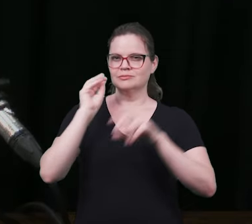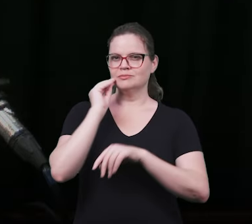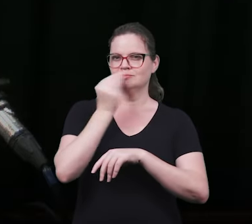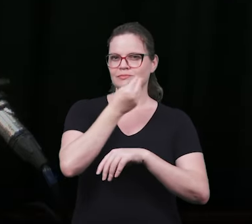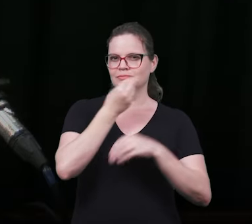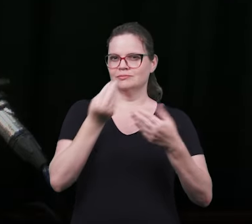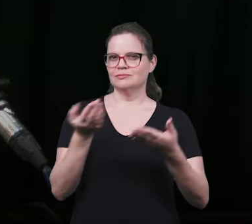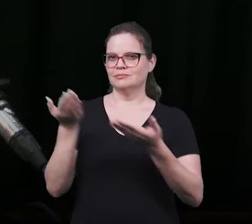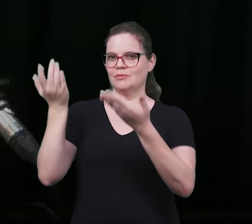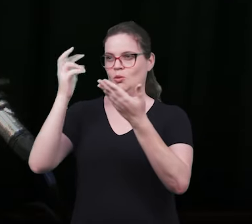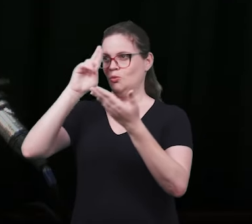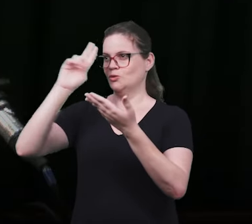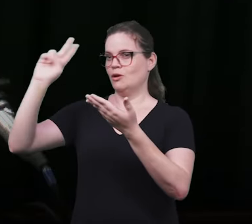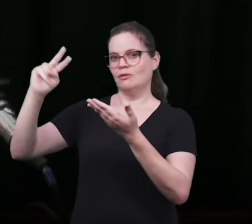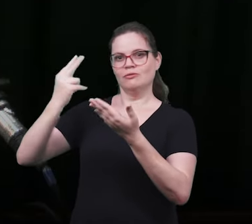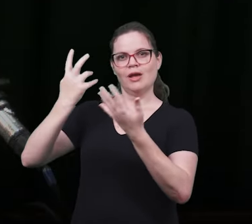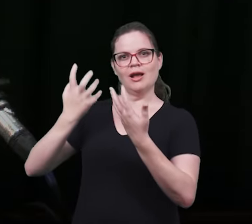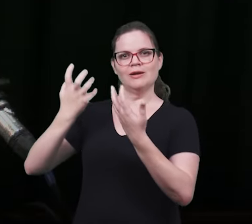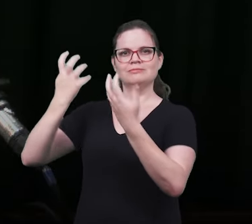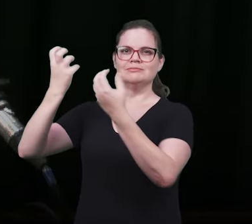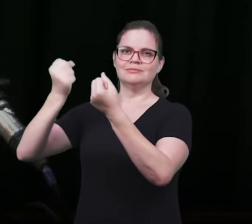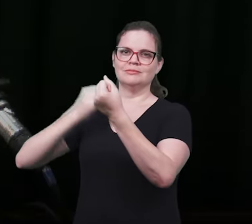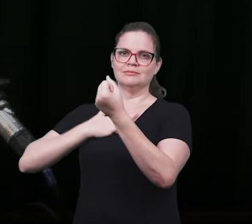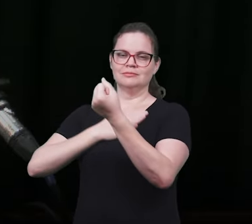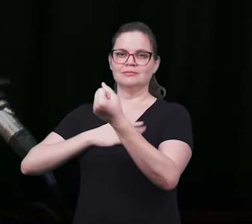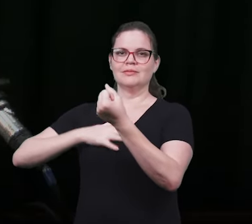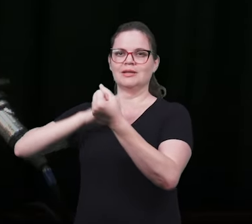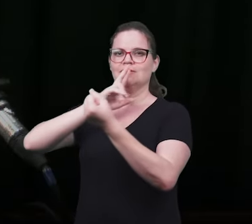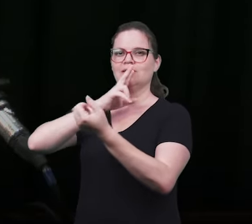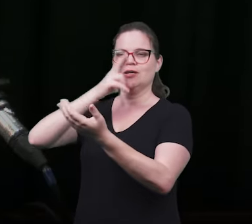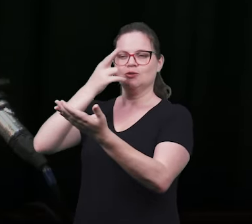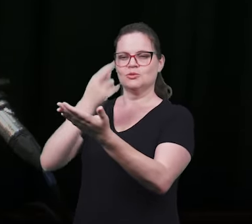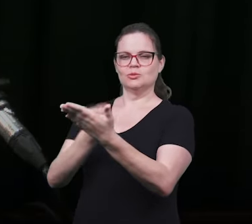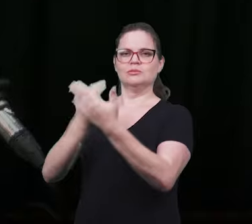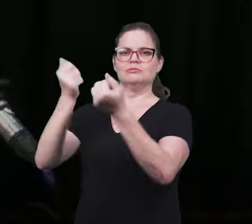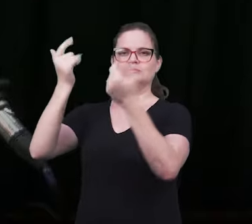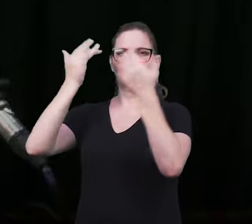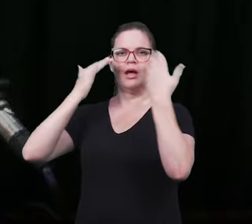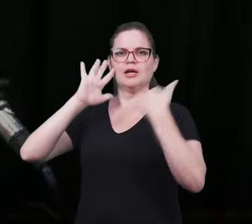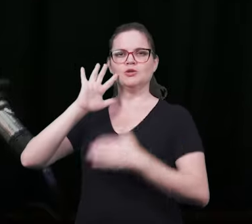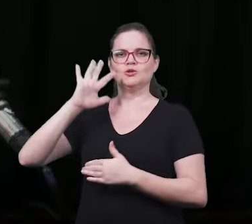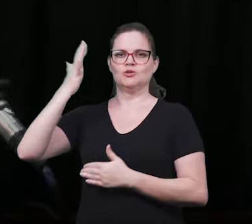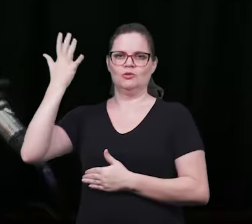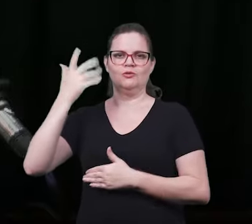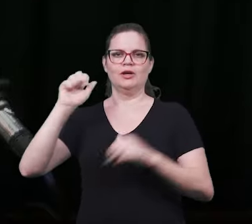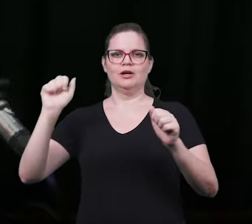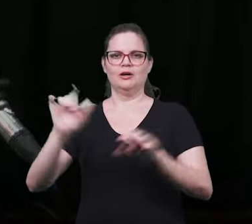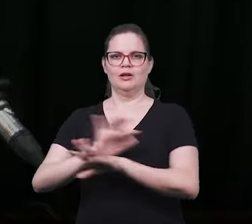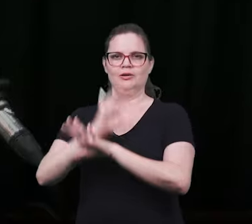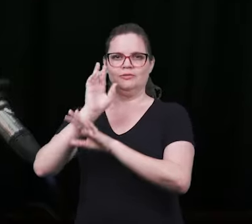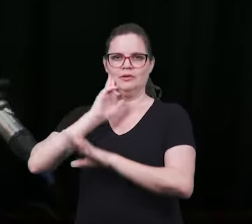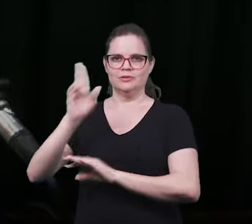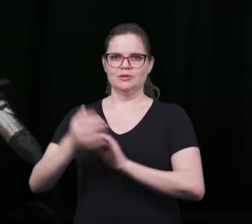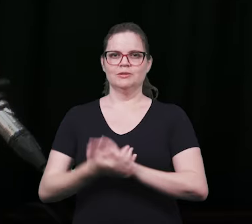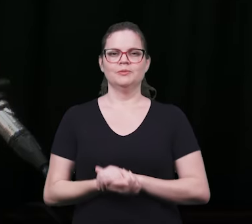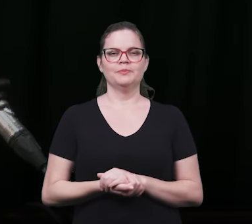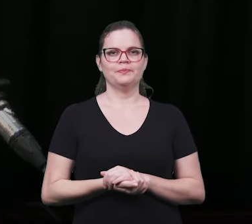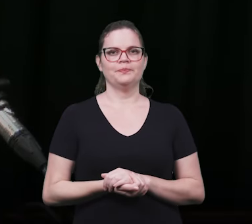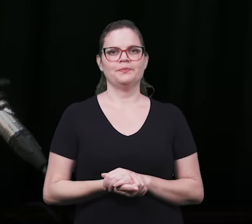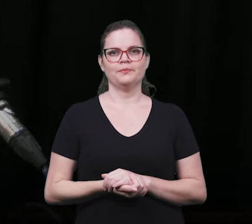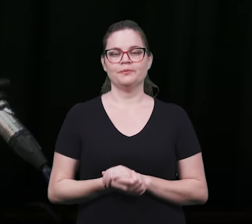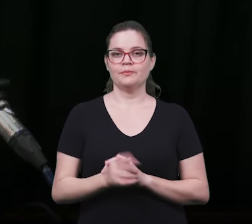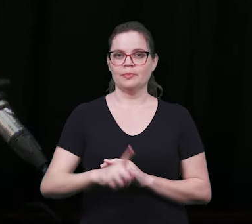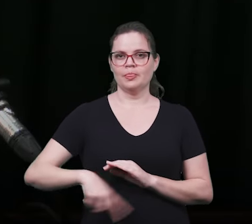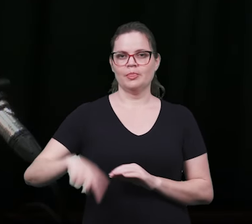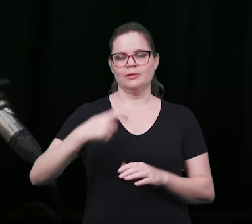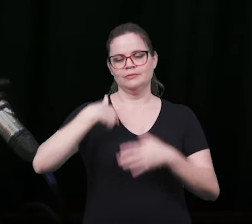venha surtir o efeito, ele venha suprir a sua necessidade e o nome do Senhor seja glorificado. Nós gostaríamos